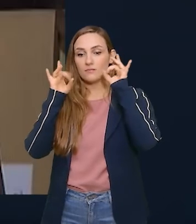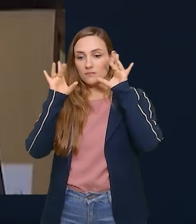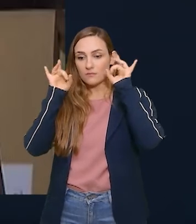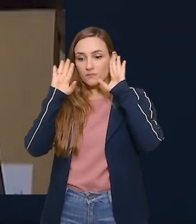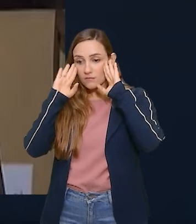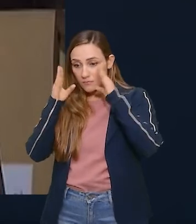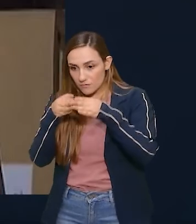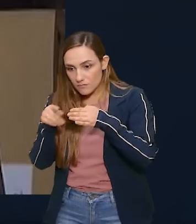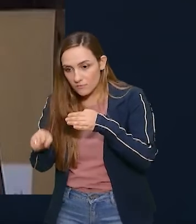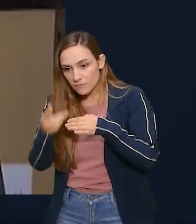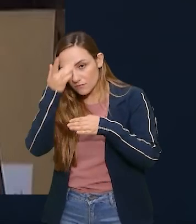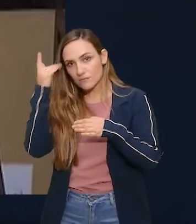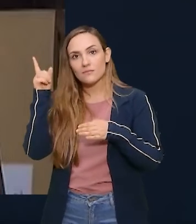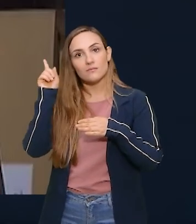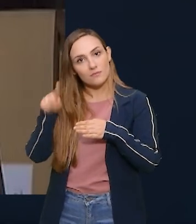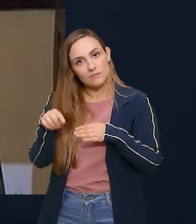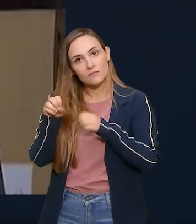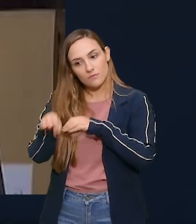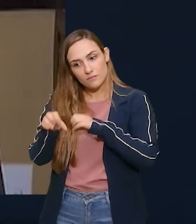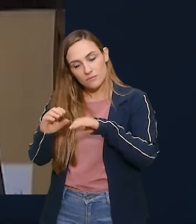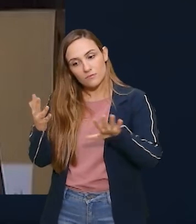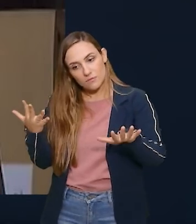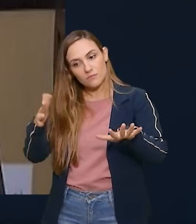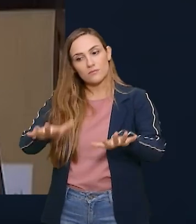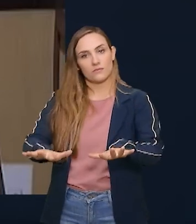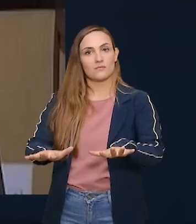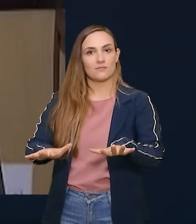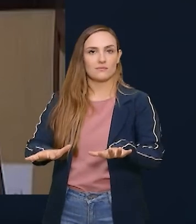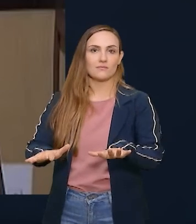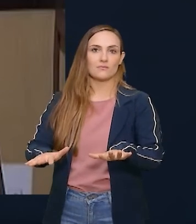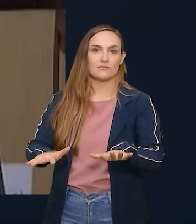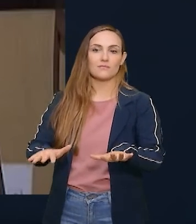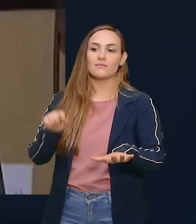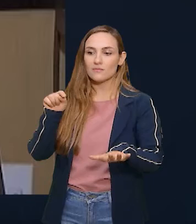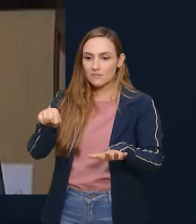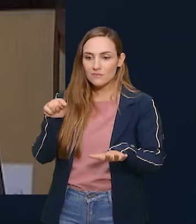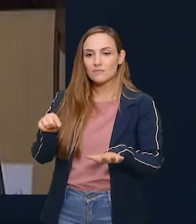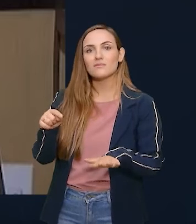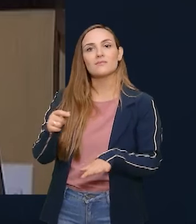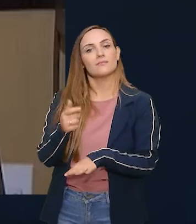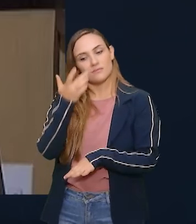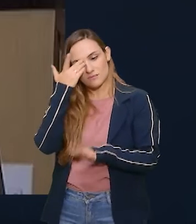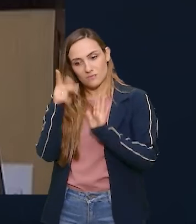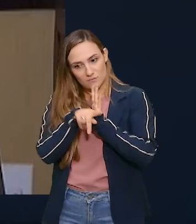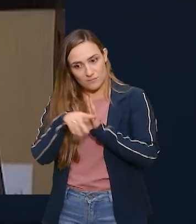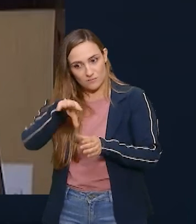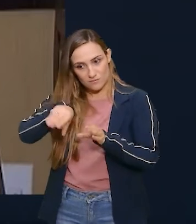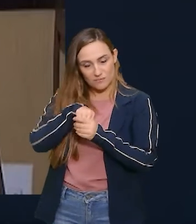de um atendimento específico, um atendimento especial, é de uma educação inclusiva.